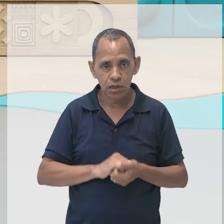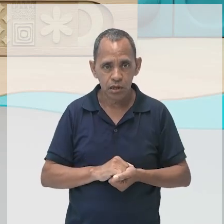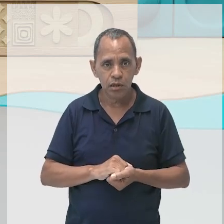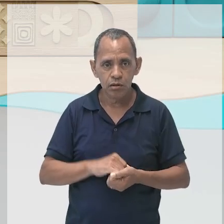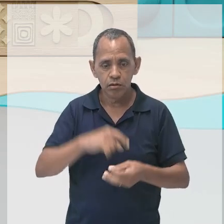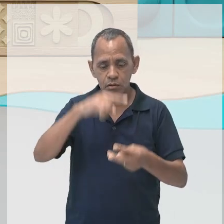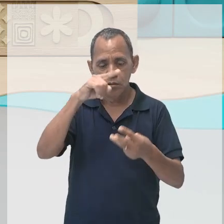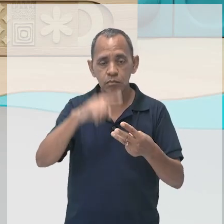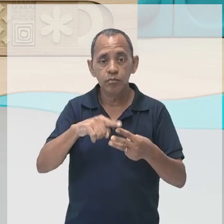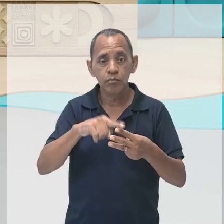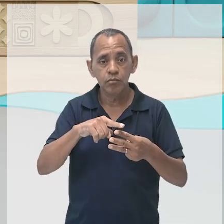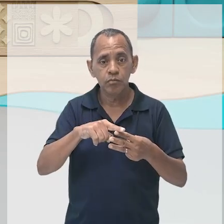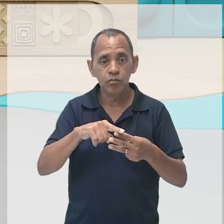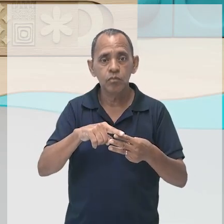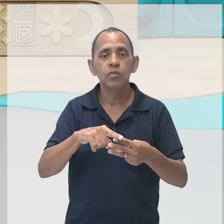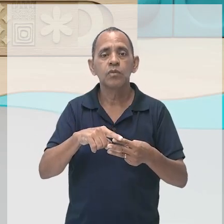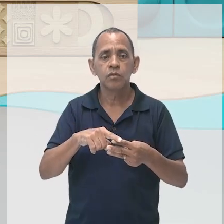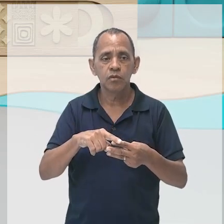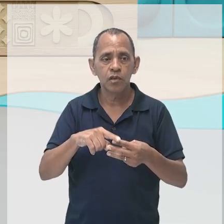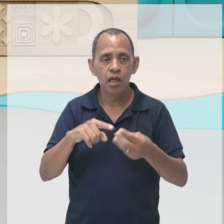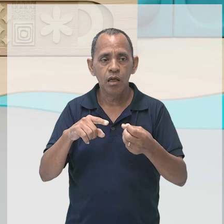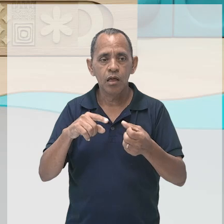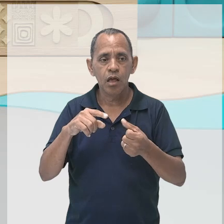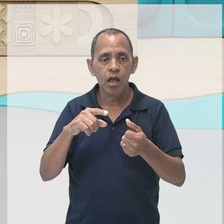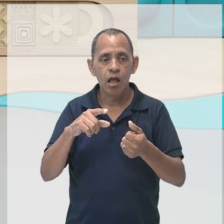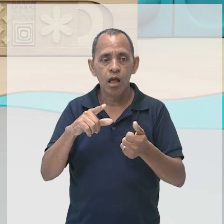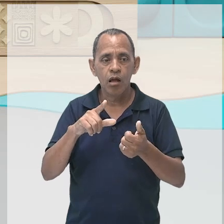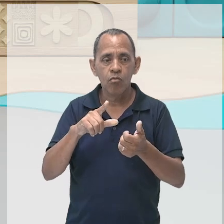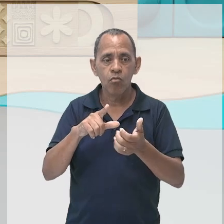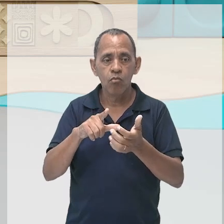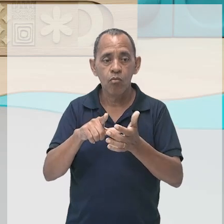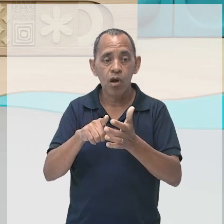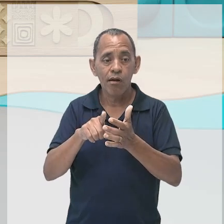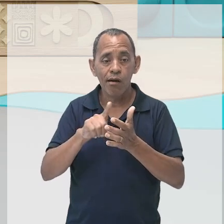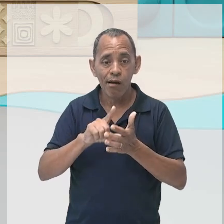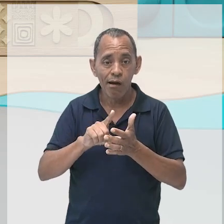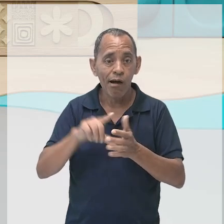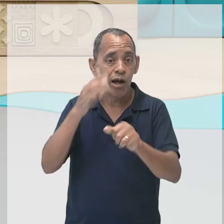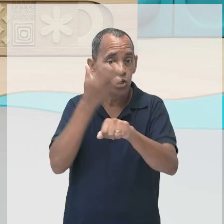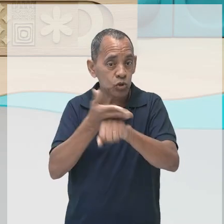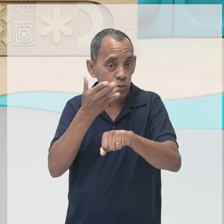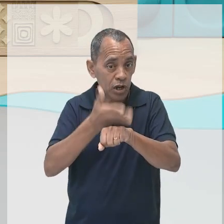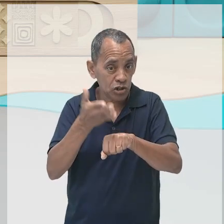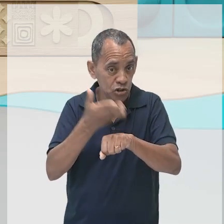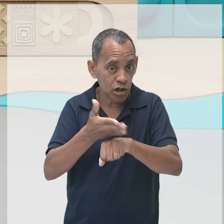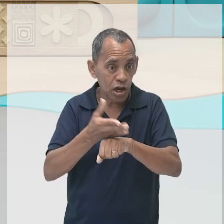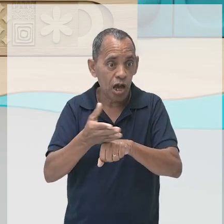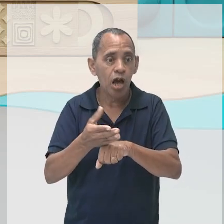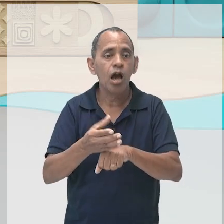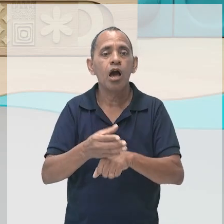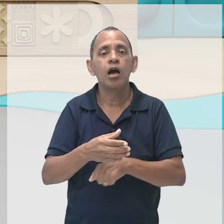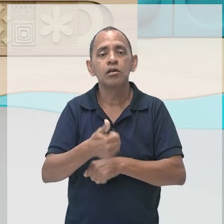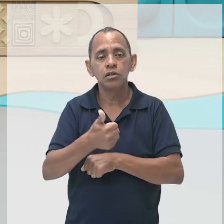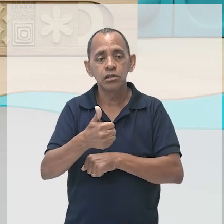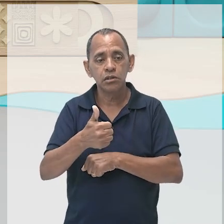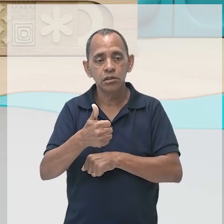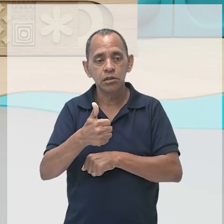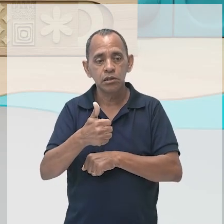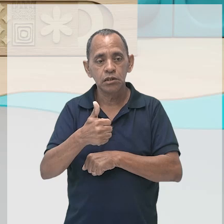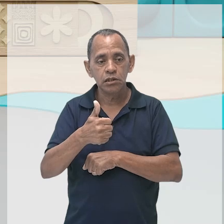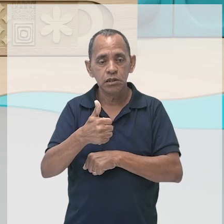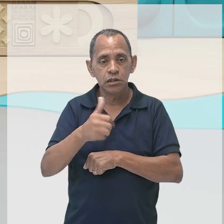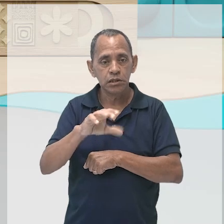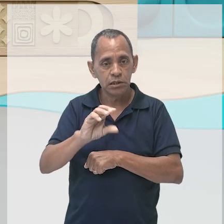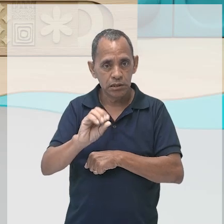momentos. Primeiro, no aquecimento, que vai durar ali aproximadamente 10 minutos, onde os exercícios estão sendo